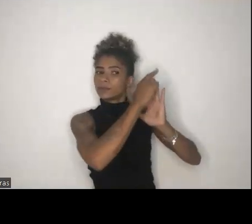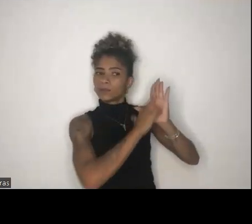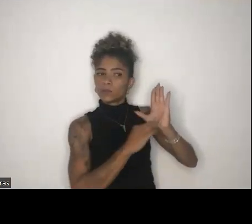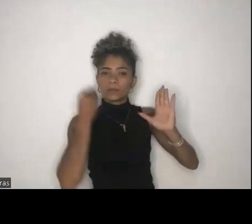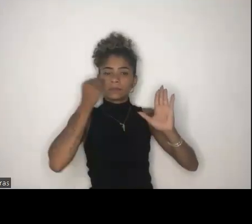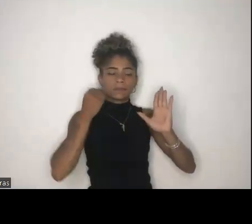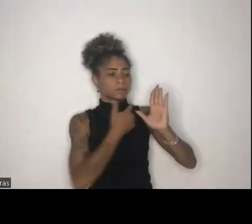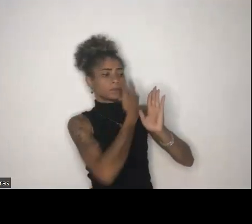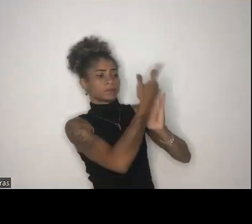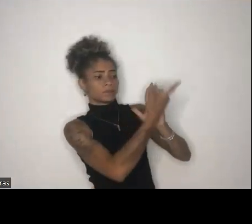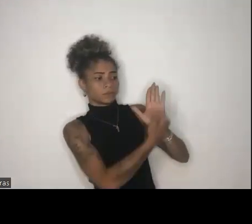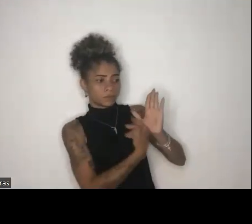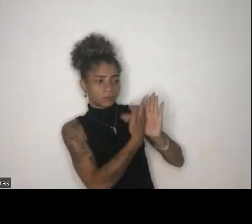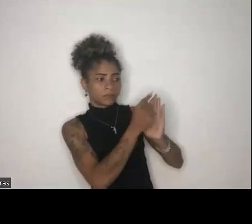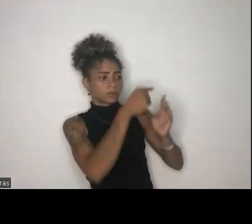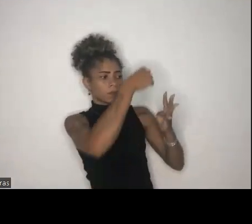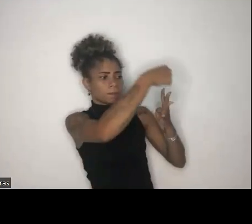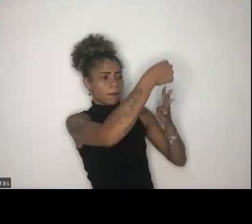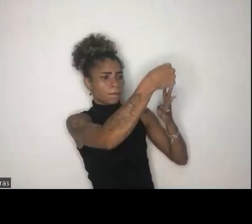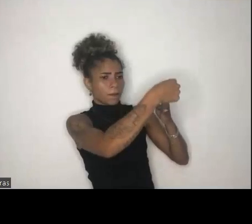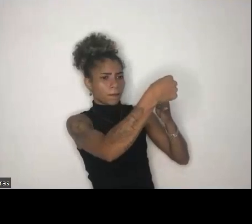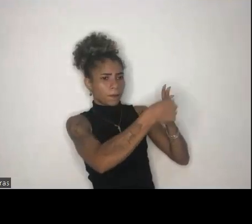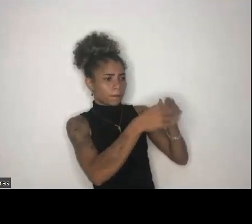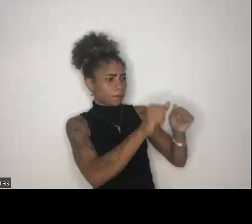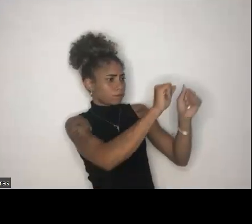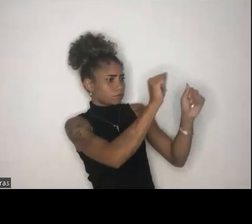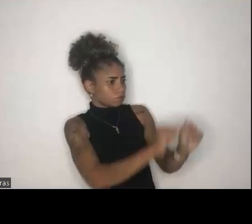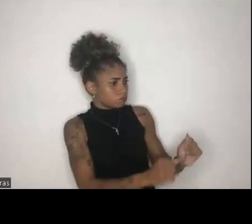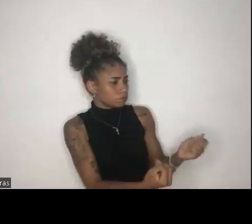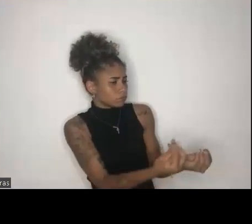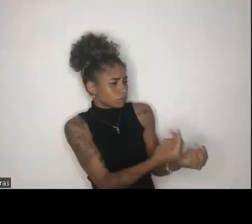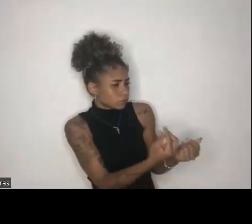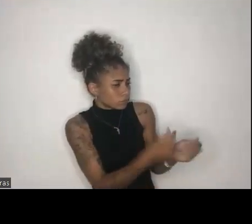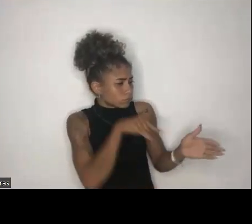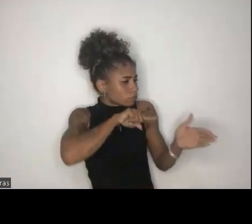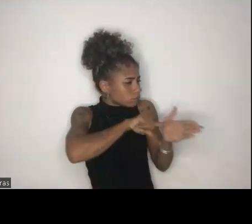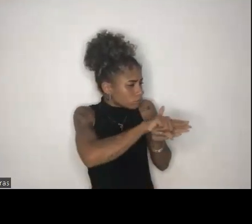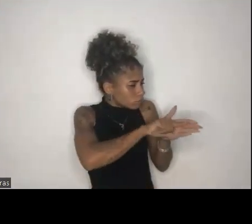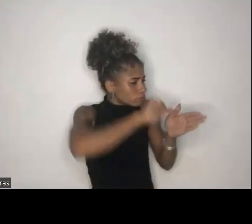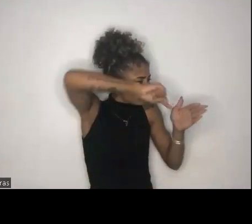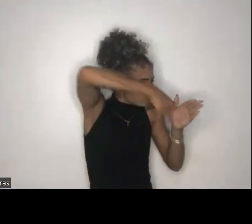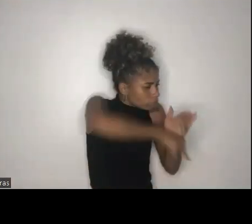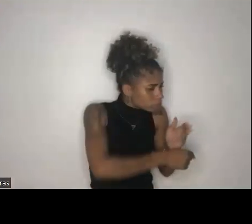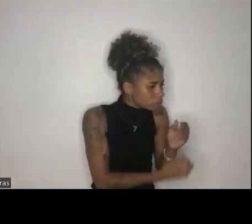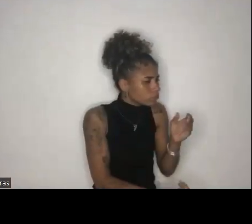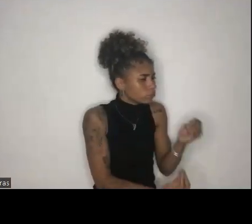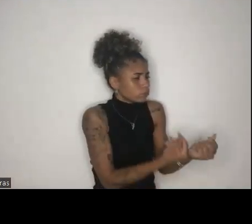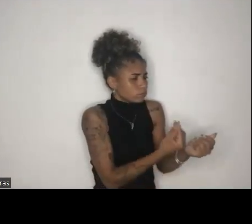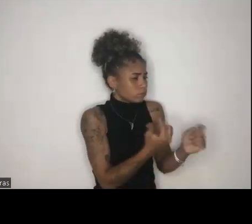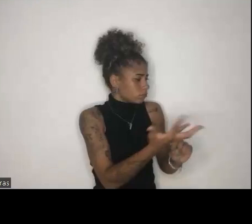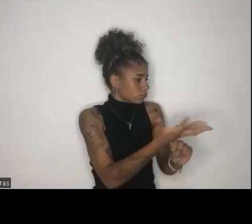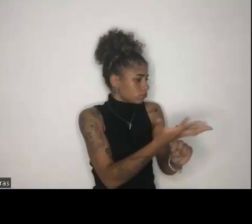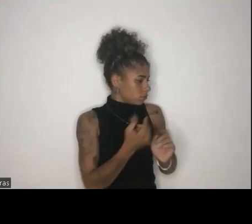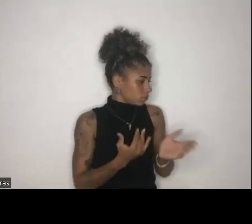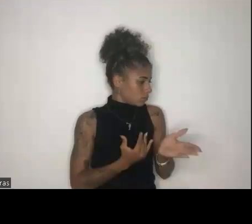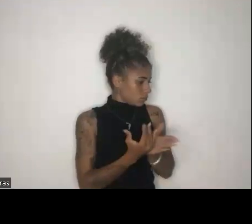desenho de pesquisa de forma de pesquisa deficiência na busca do conteúdo existencial na arte eu comecei a trabalhar